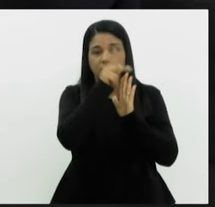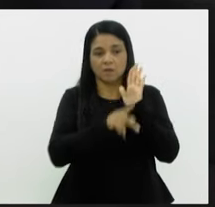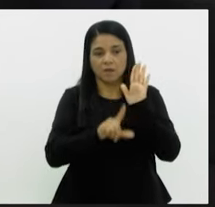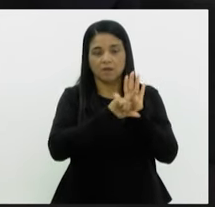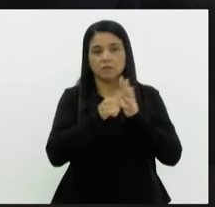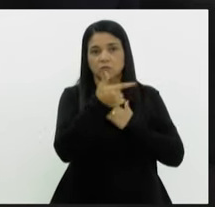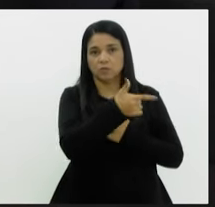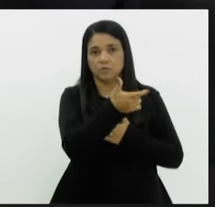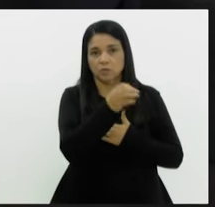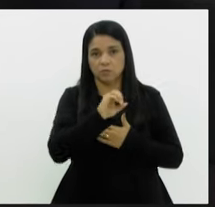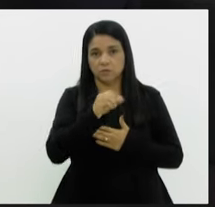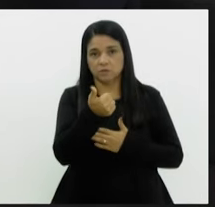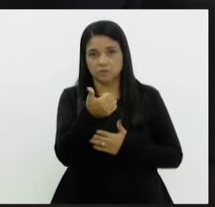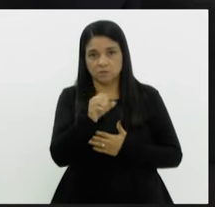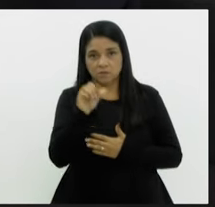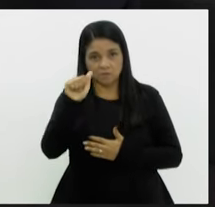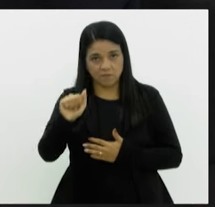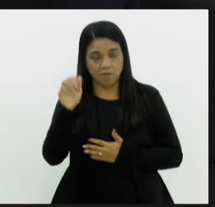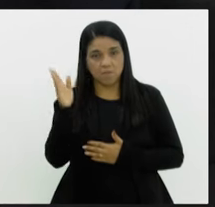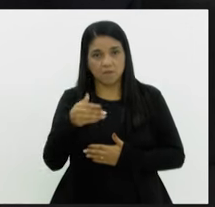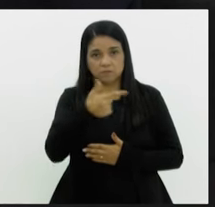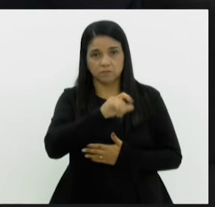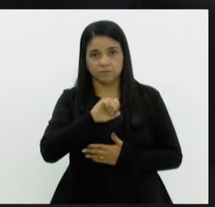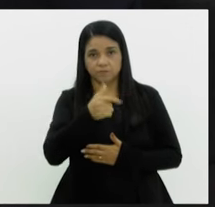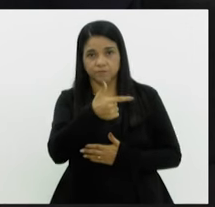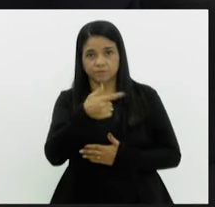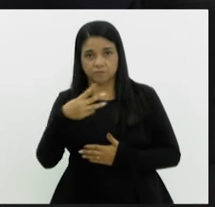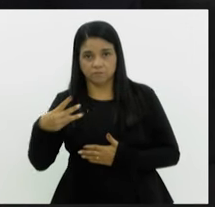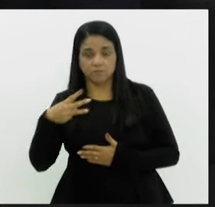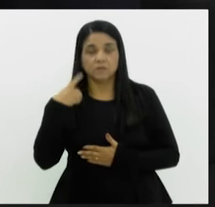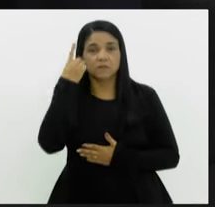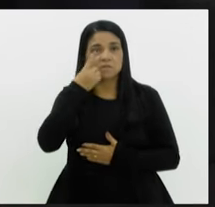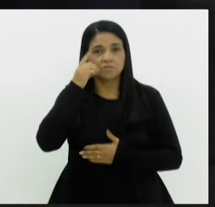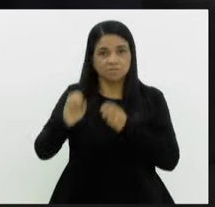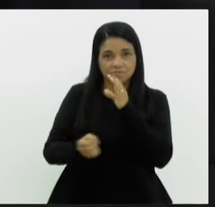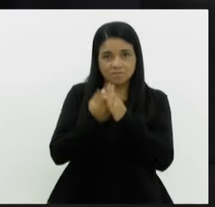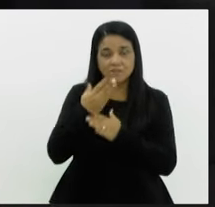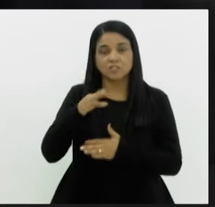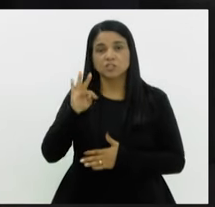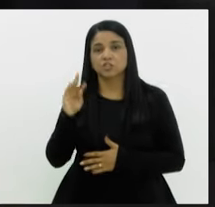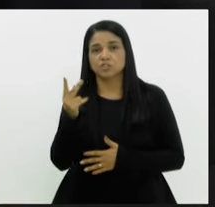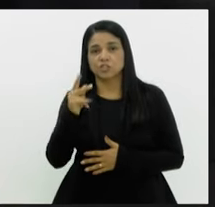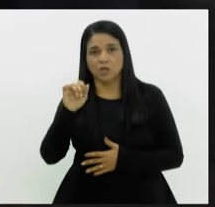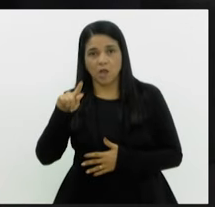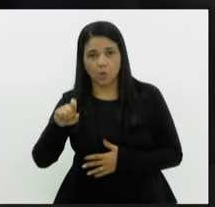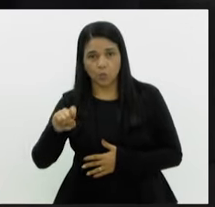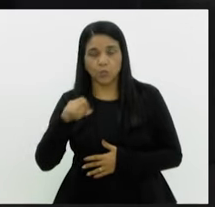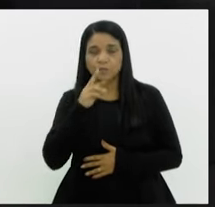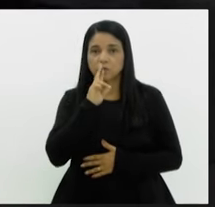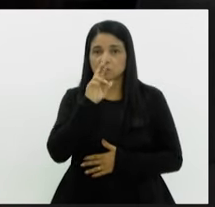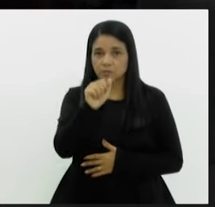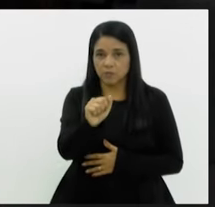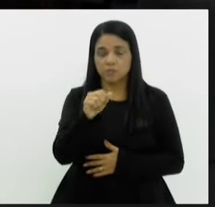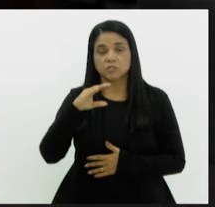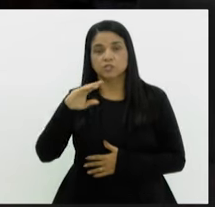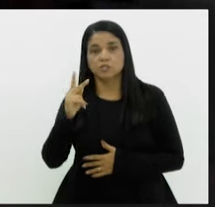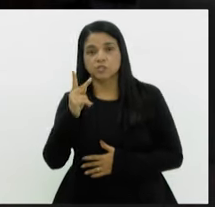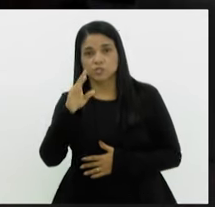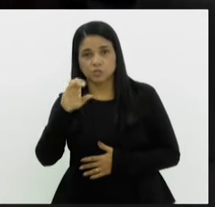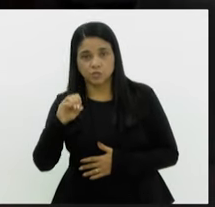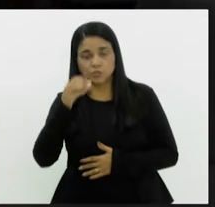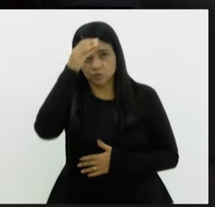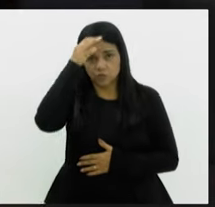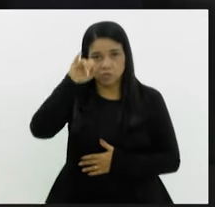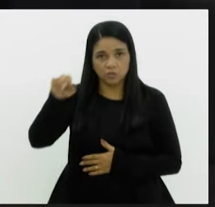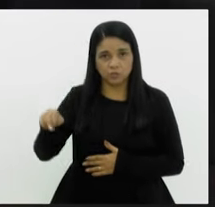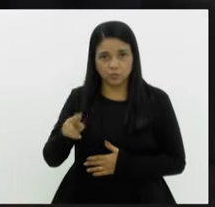número 2016-A de 2023, de autoria dos deputados Tiago Galhaço, Rodrigo Amorim, Chico Machado, Tia Ju e Carlinhos